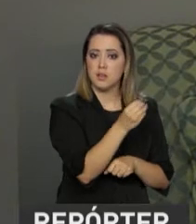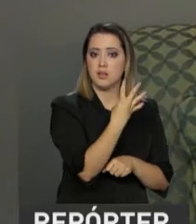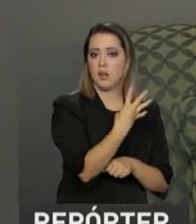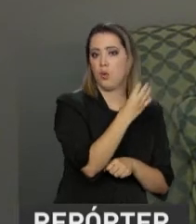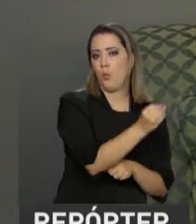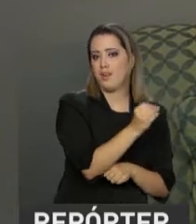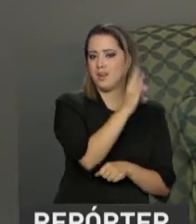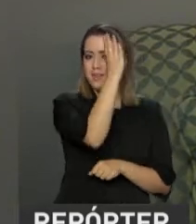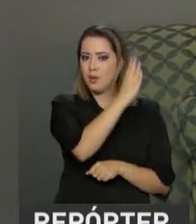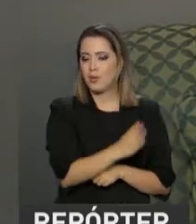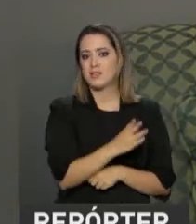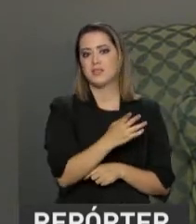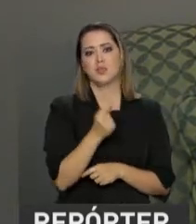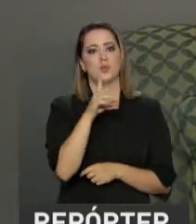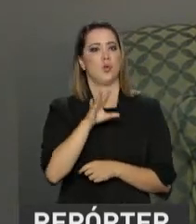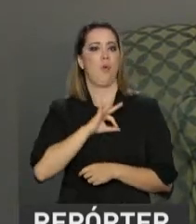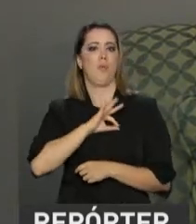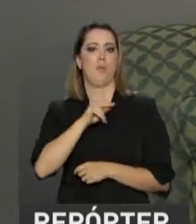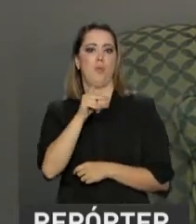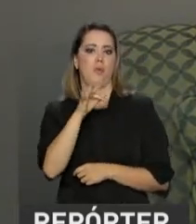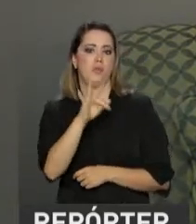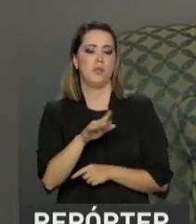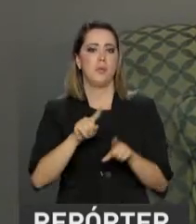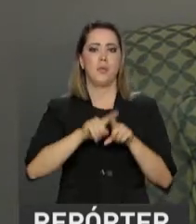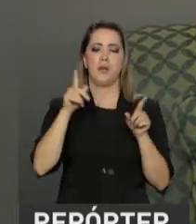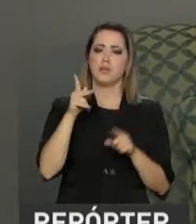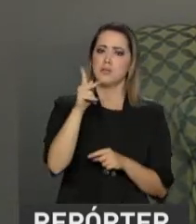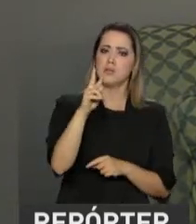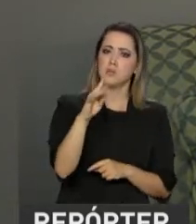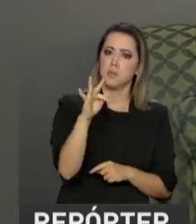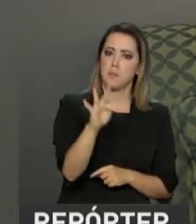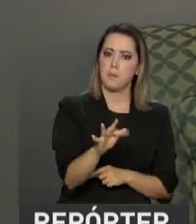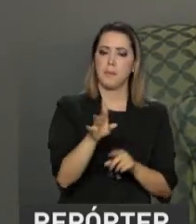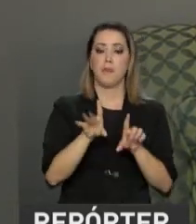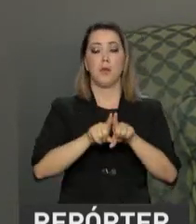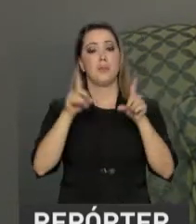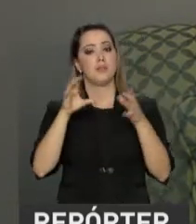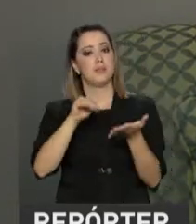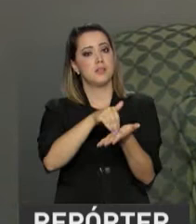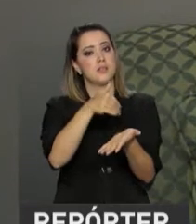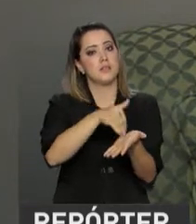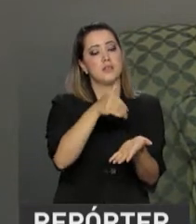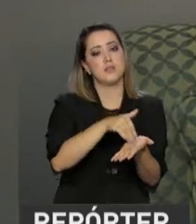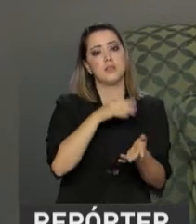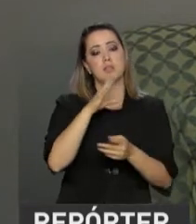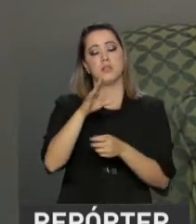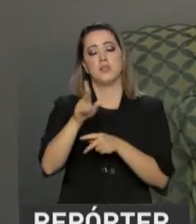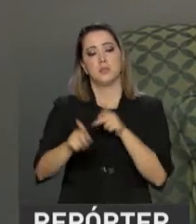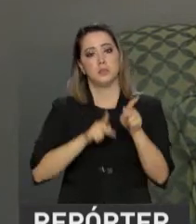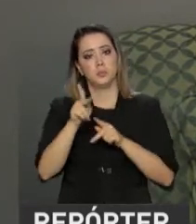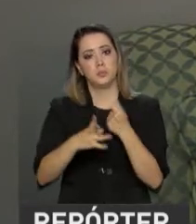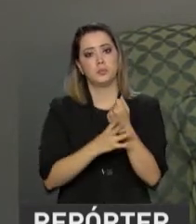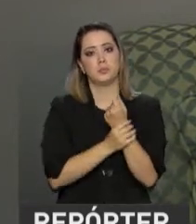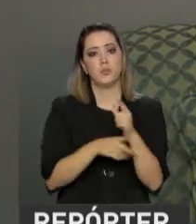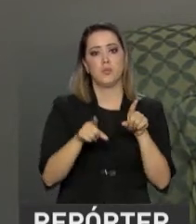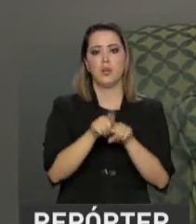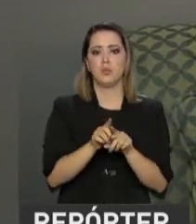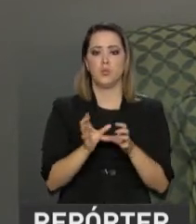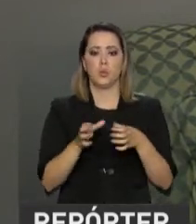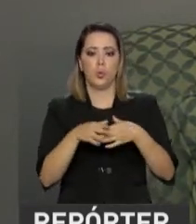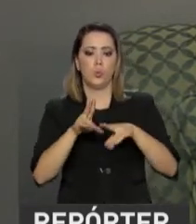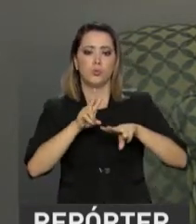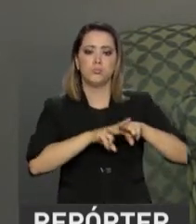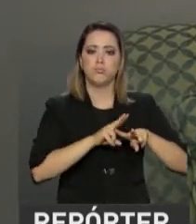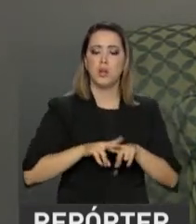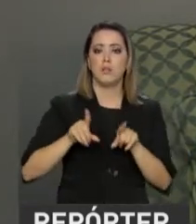brasileiros. E não seriam apenas da Polícia Federal, também da Rodoviária Federal, da Secretaria de Segurança Pública, do Departamento Penitenciário e de